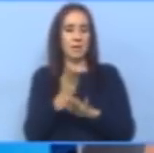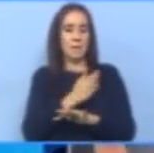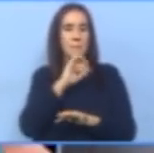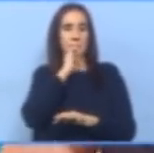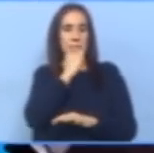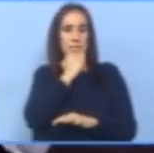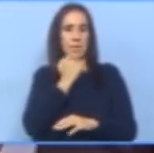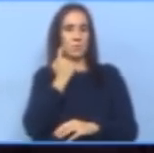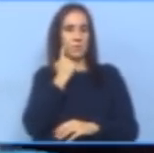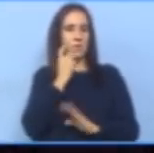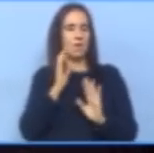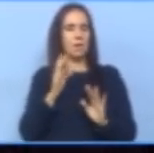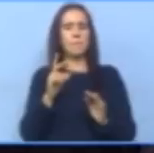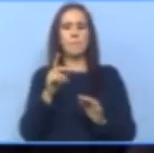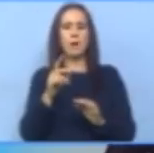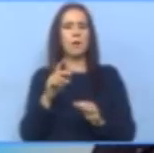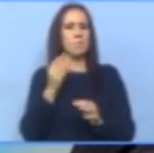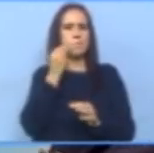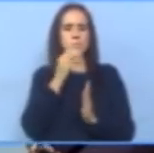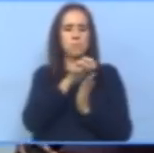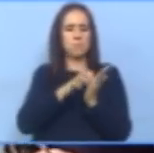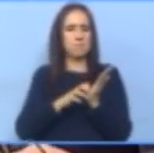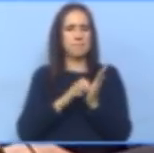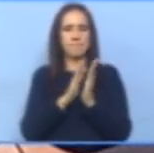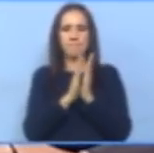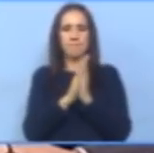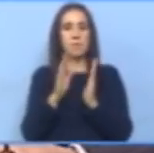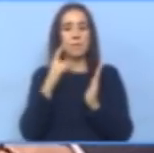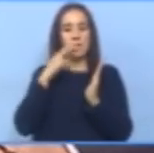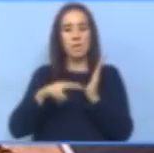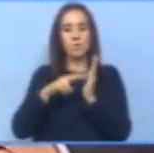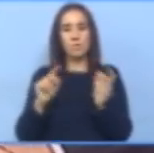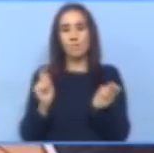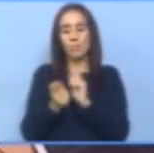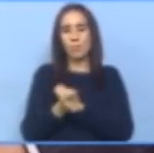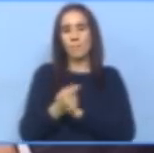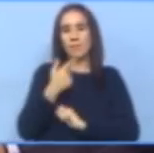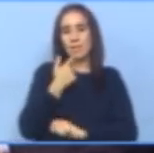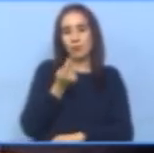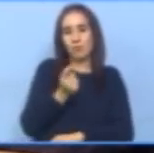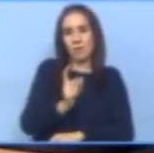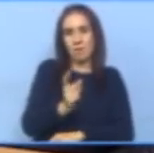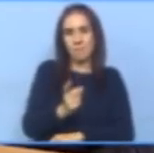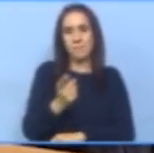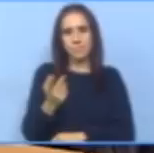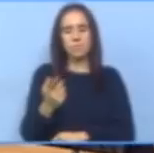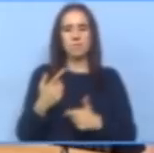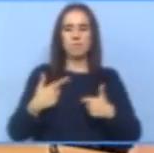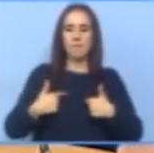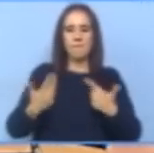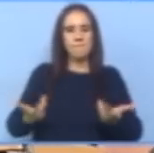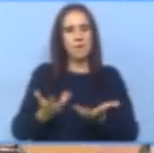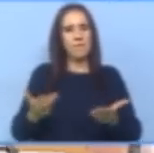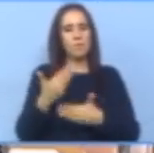liturgia é isso. Até a mudança de ciclo de leituras também significa um bocadinho isso. Vamos empreender um